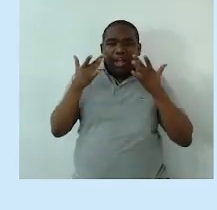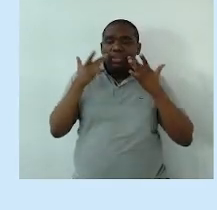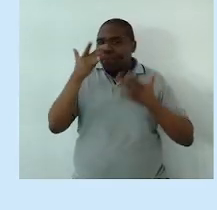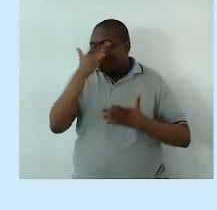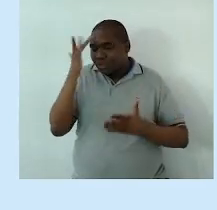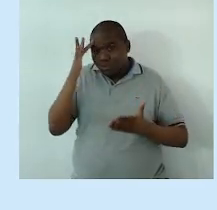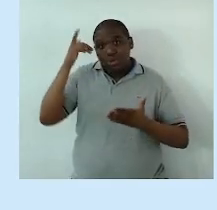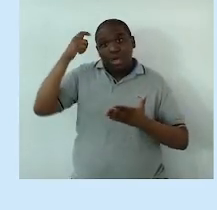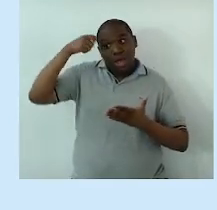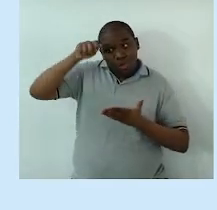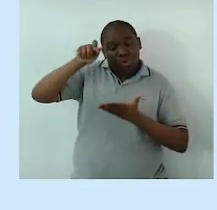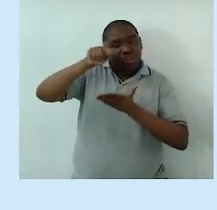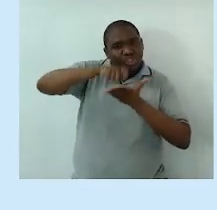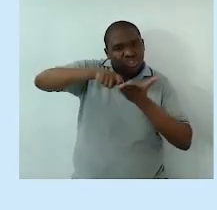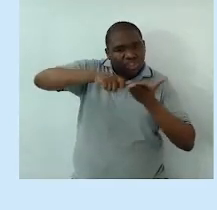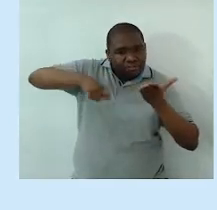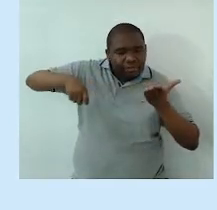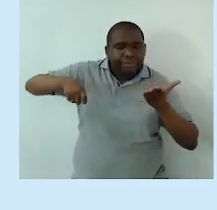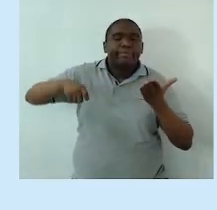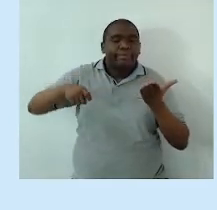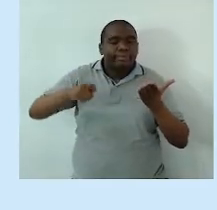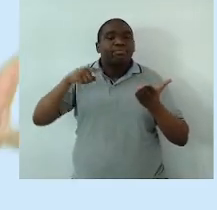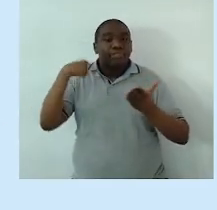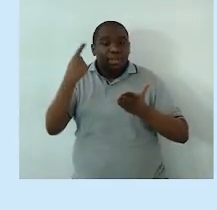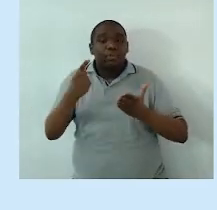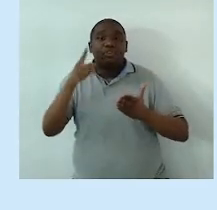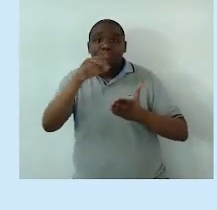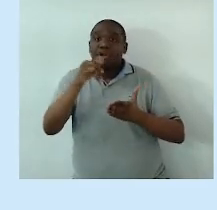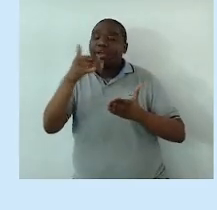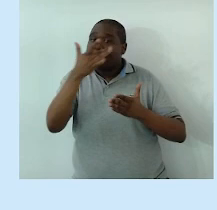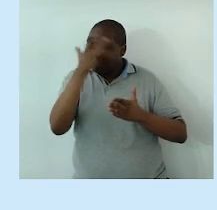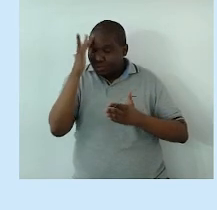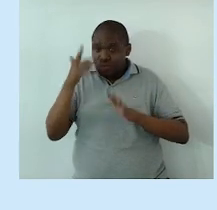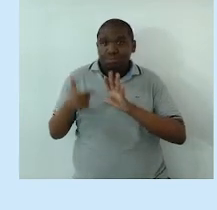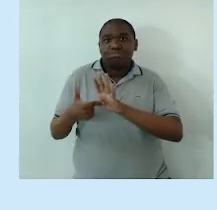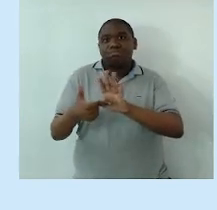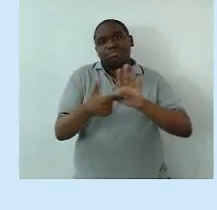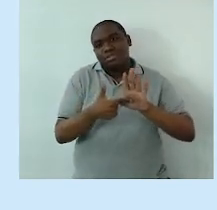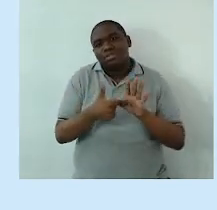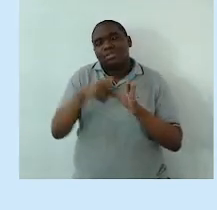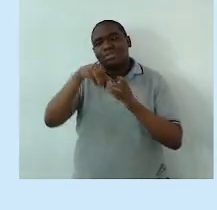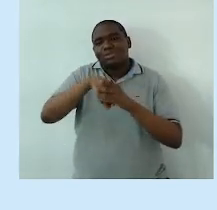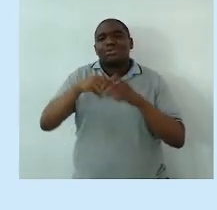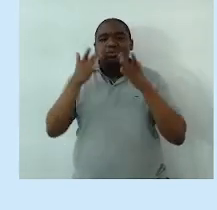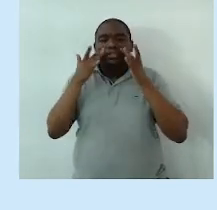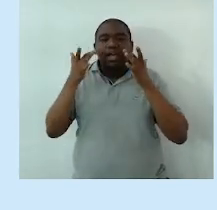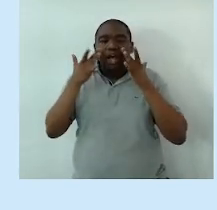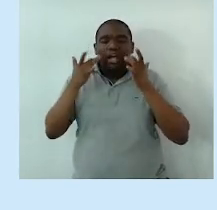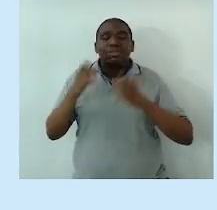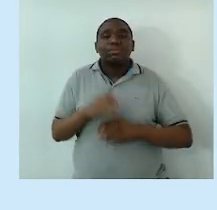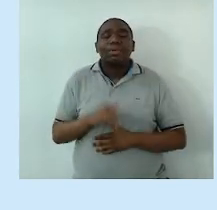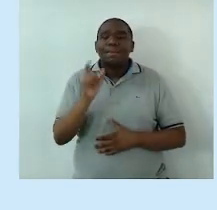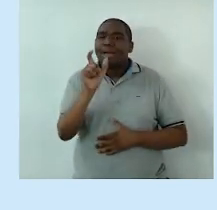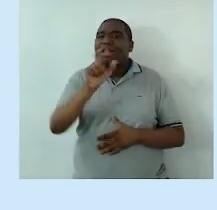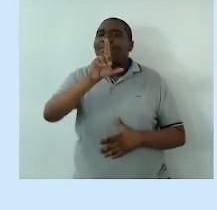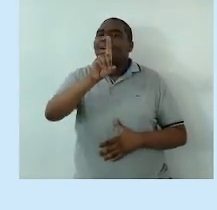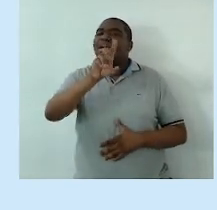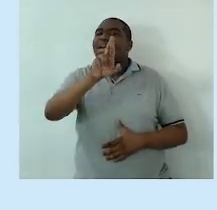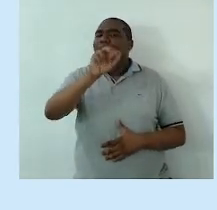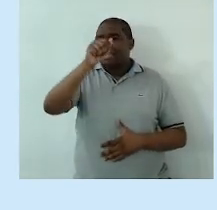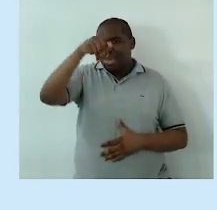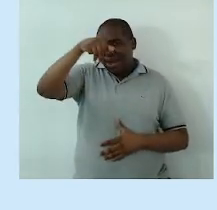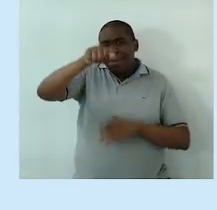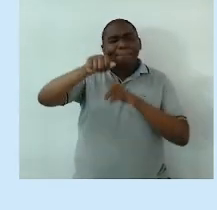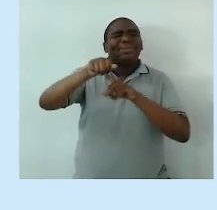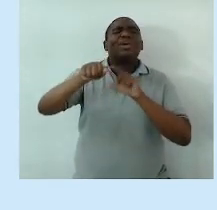a peça, e ela depois vai ser encenada no teatro. A palavra drama vem do grego